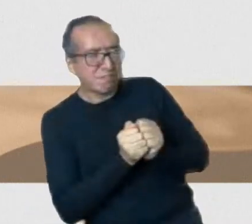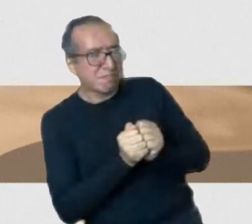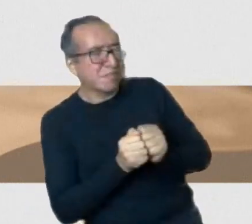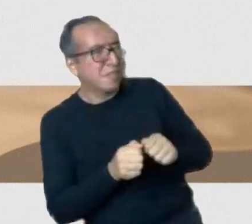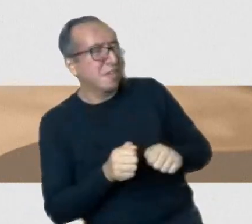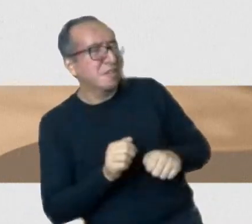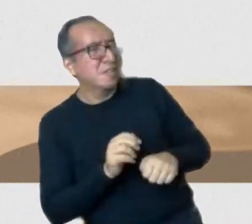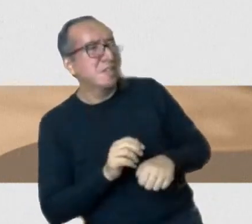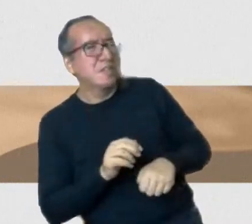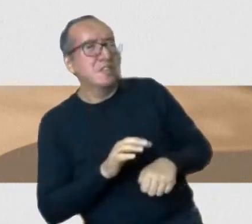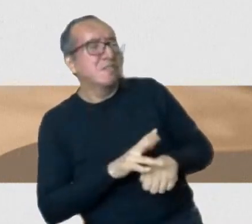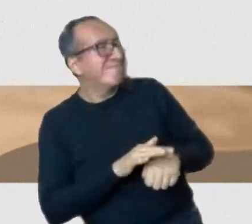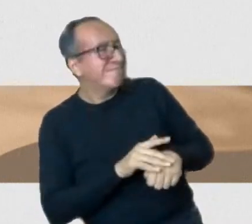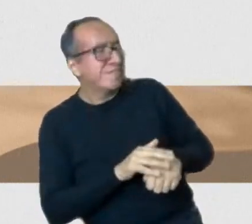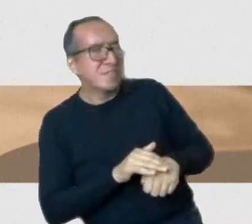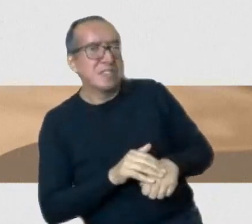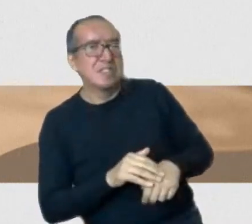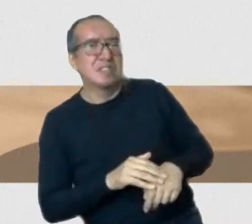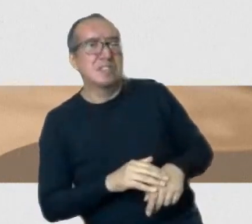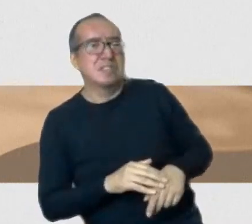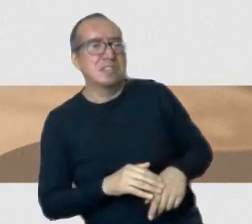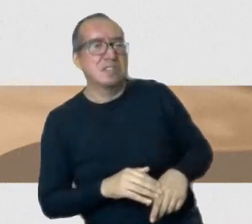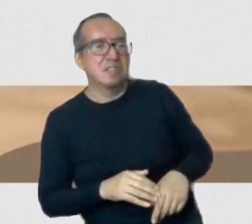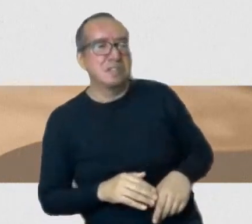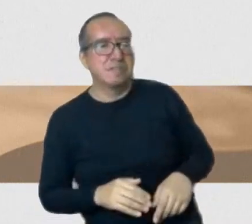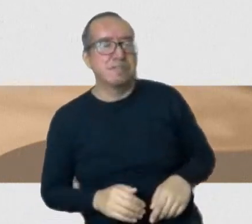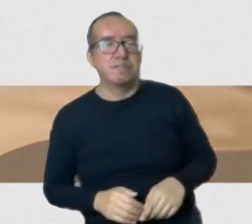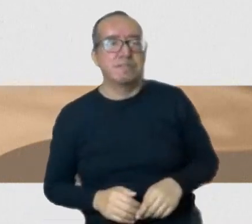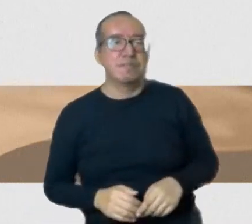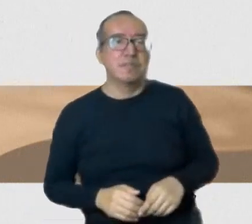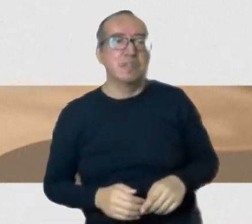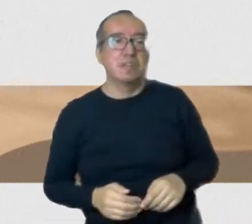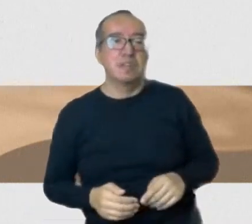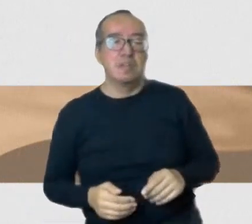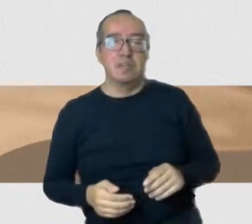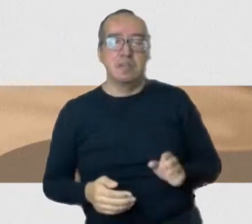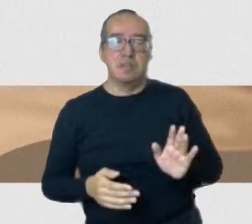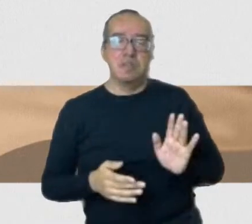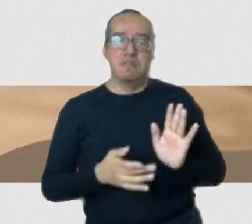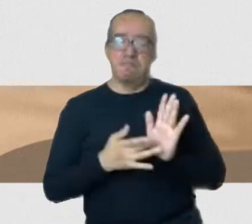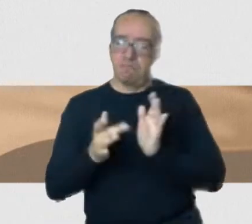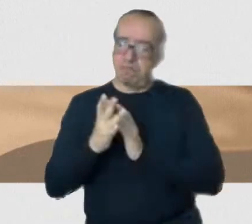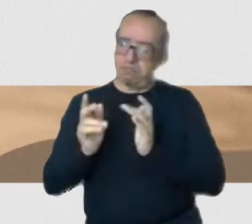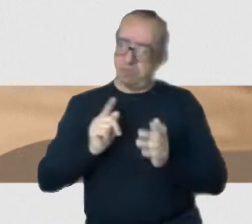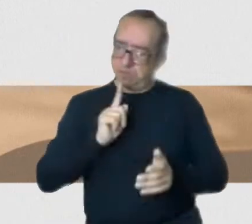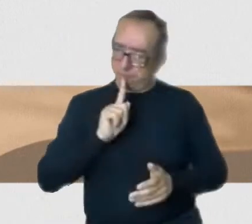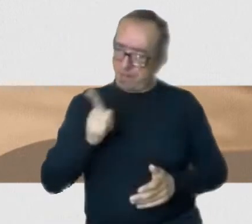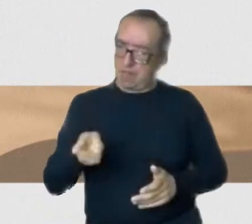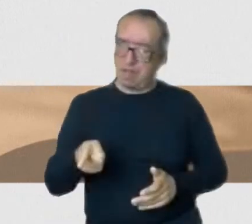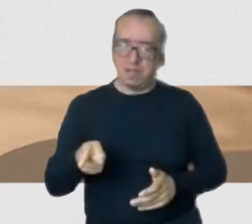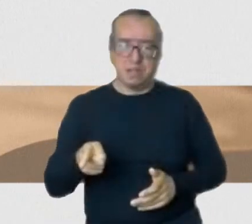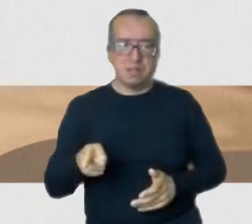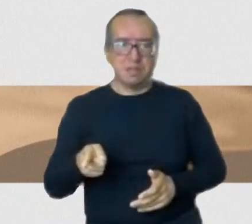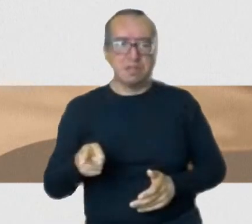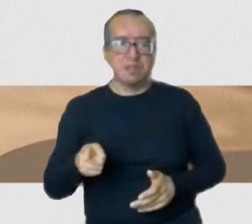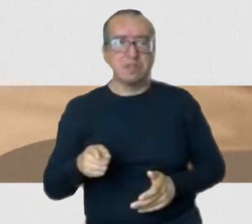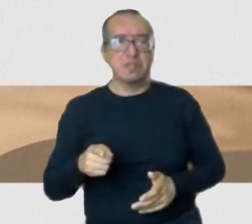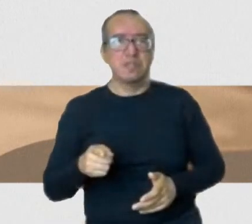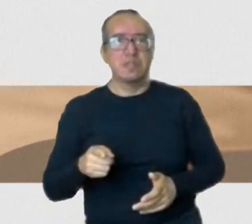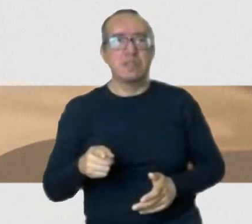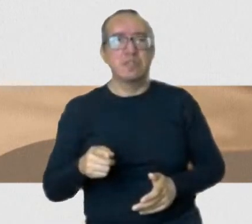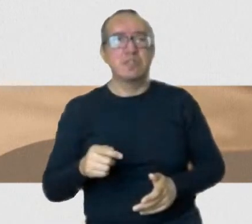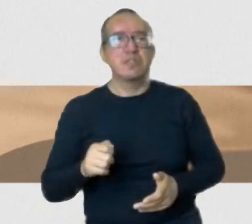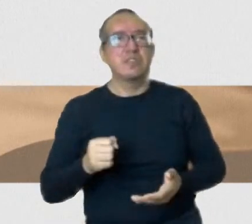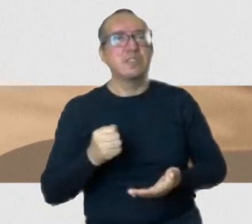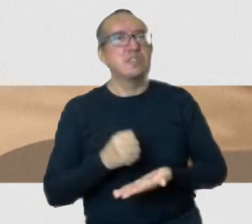ajudamos? E ele responderá, digo-lhes a verdade. O que vocês deixaram de fazer a alguns desses mais